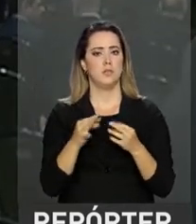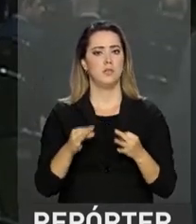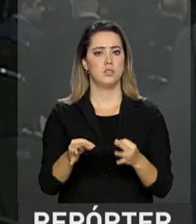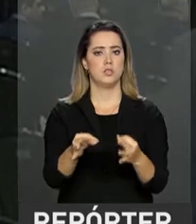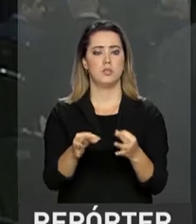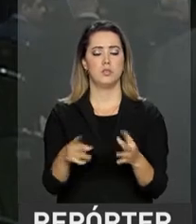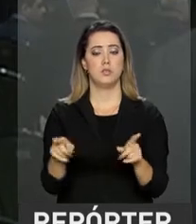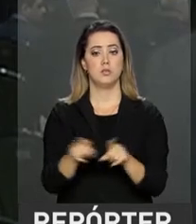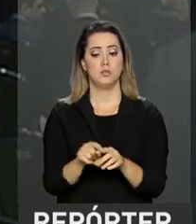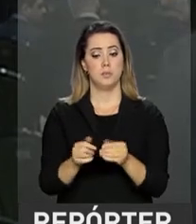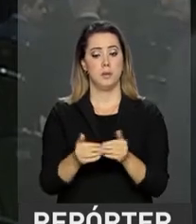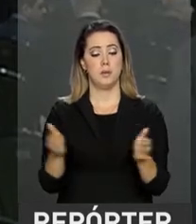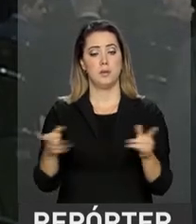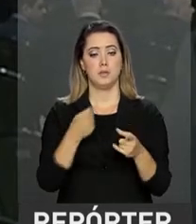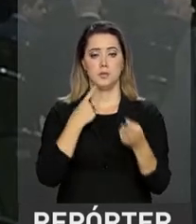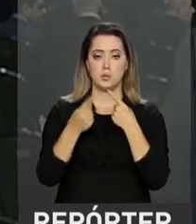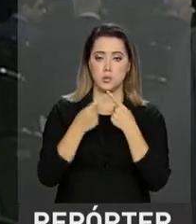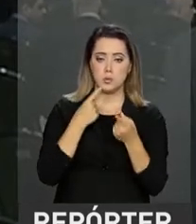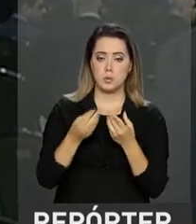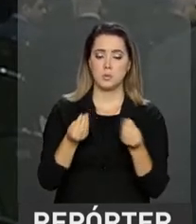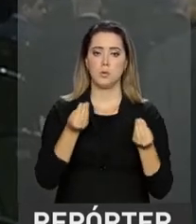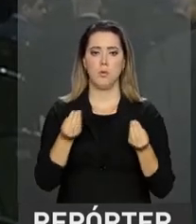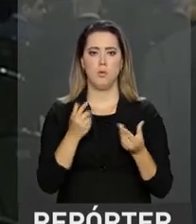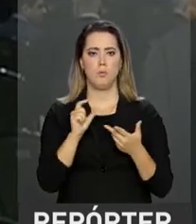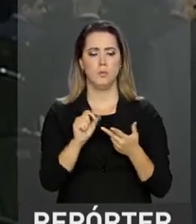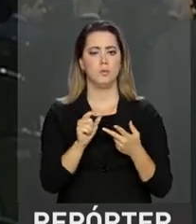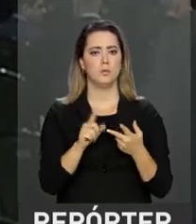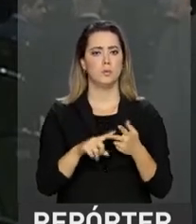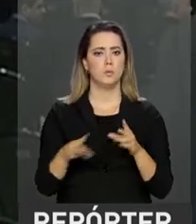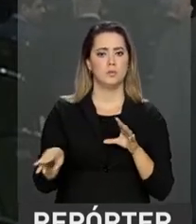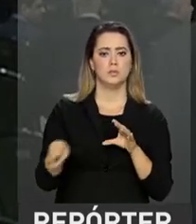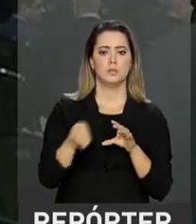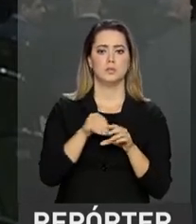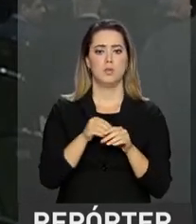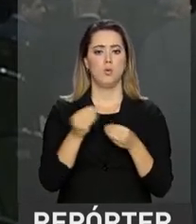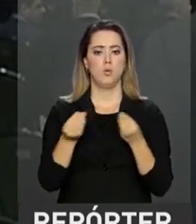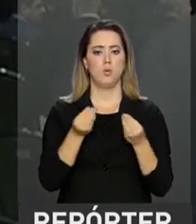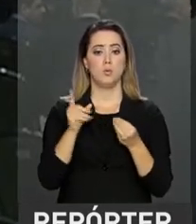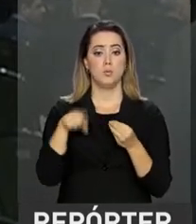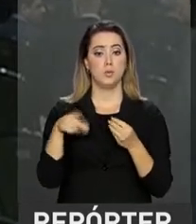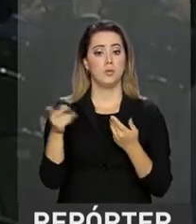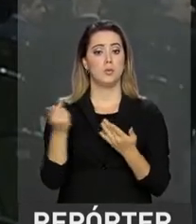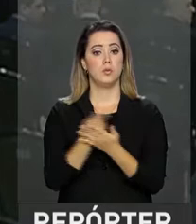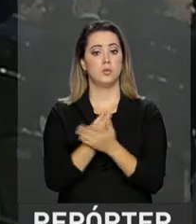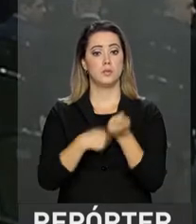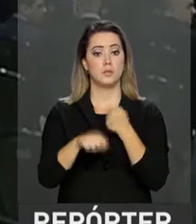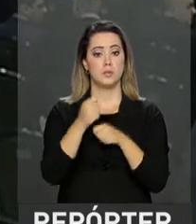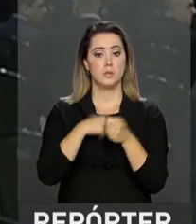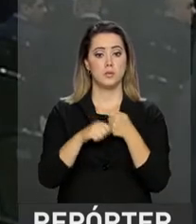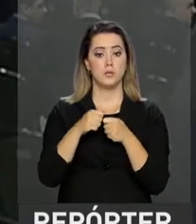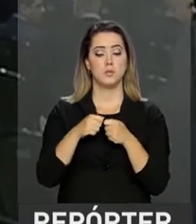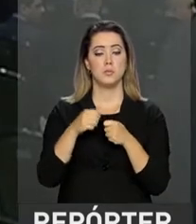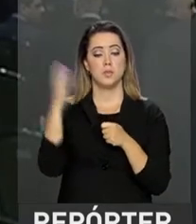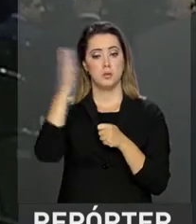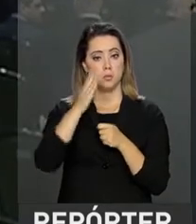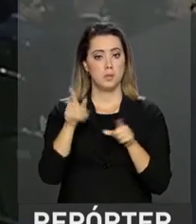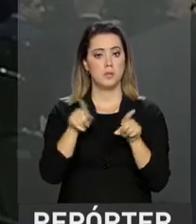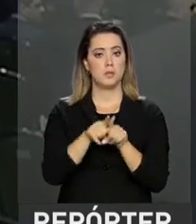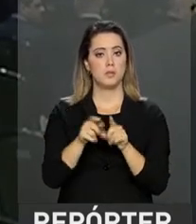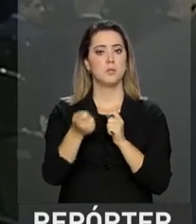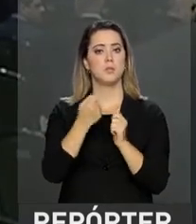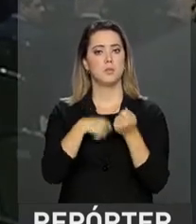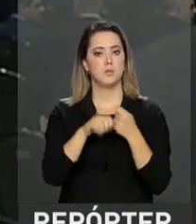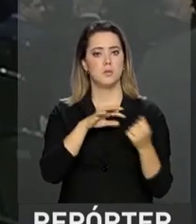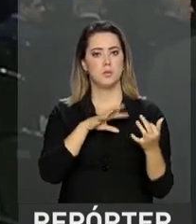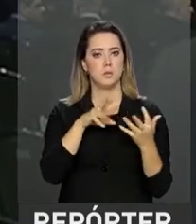também vão ser ampliadas essas discussões, vão envolver, por exemplo, as tendências para a economia nacional e para a economia global. Então, como você falou, o